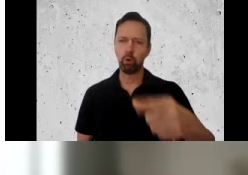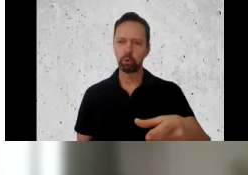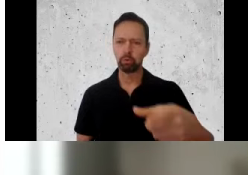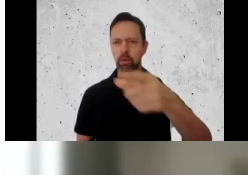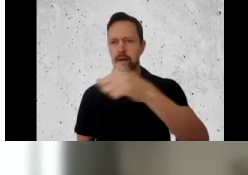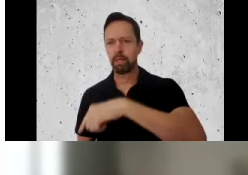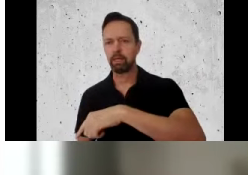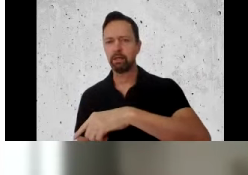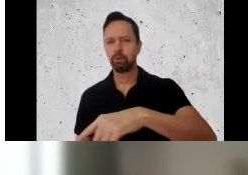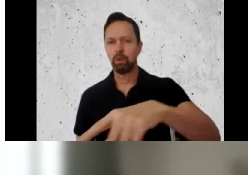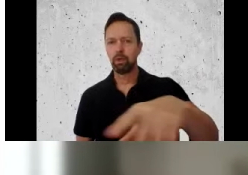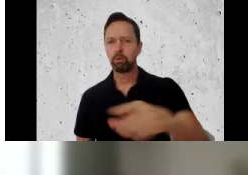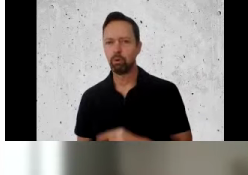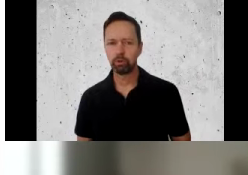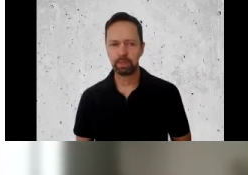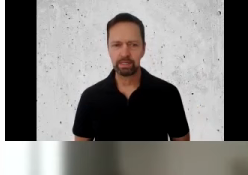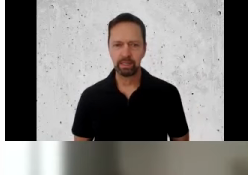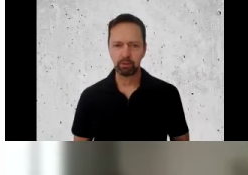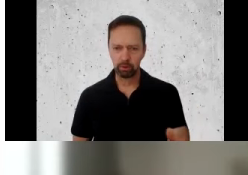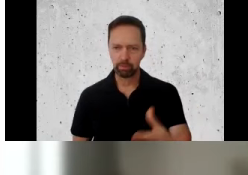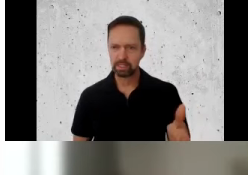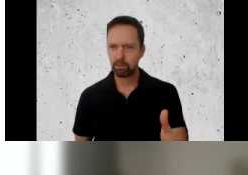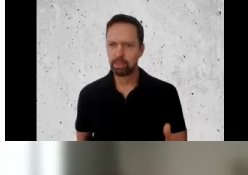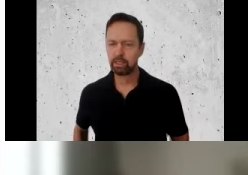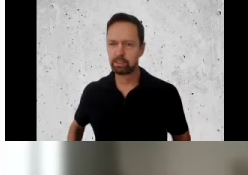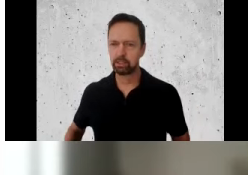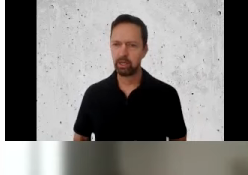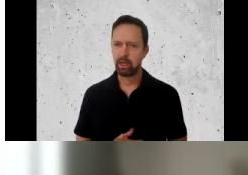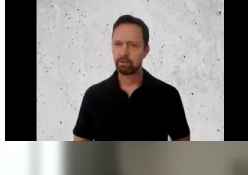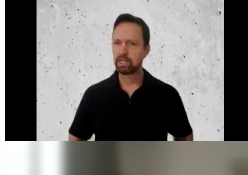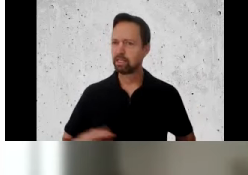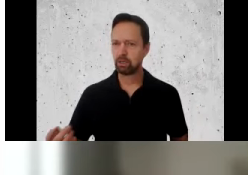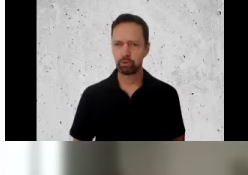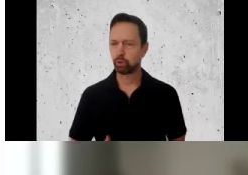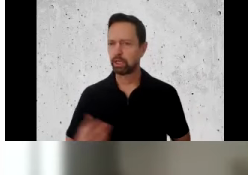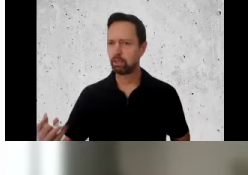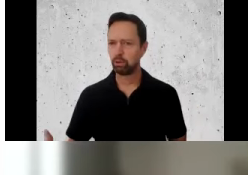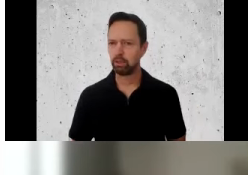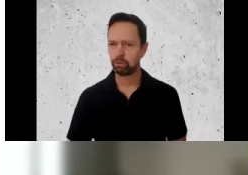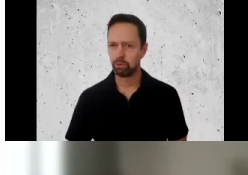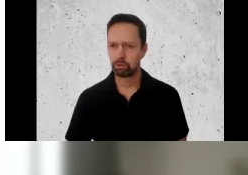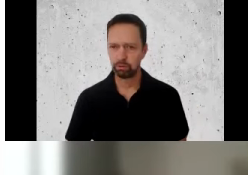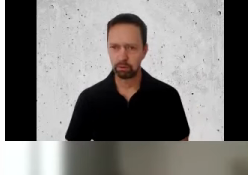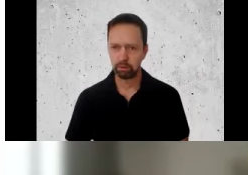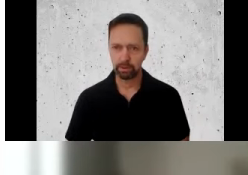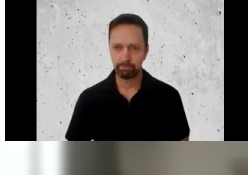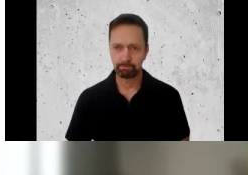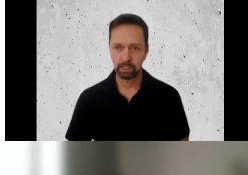para o ouro americano, para o ouro brasileiro, porque o ouro brasileiro é bem interessante. Se você ler Celso Furtado, ler o